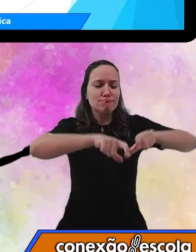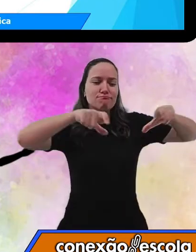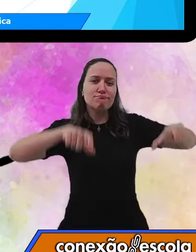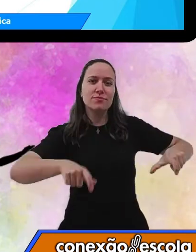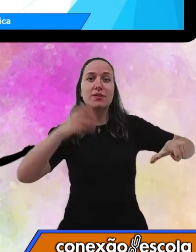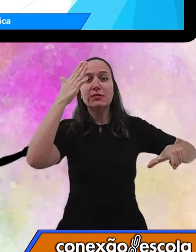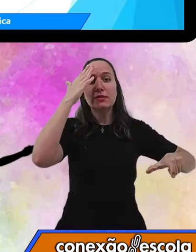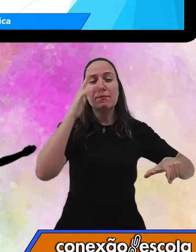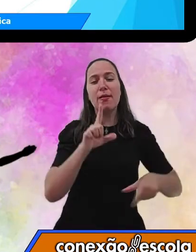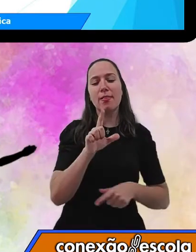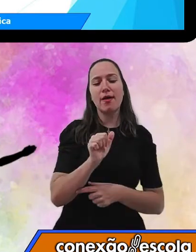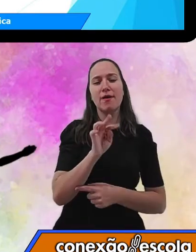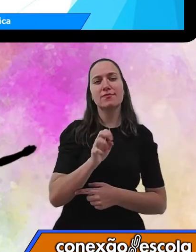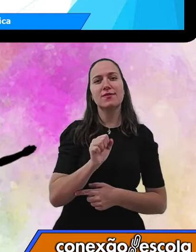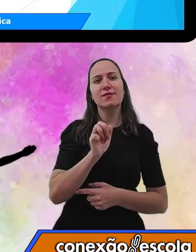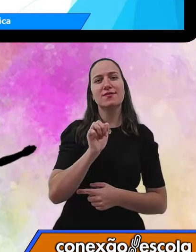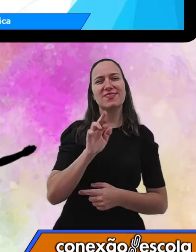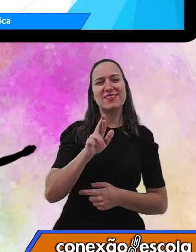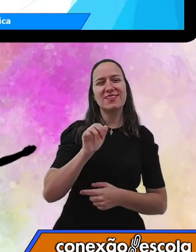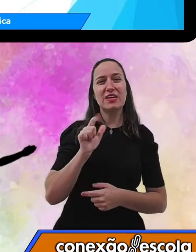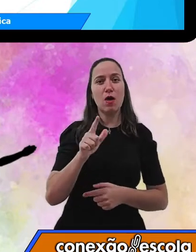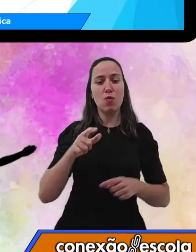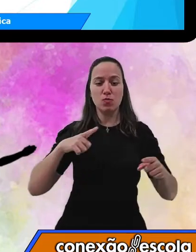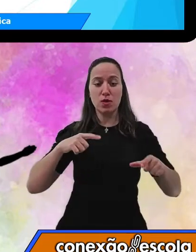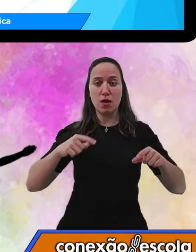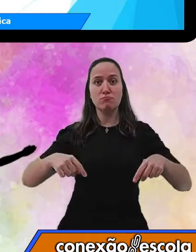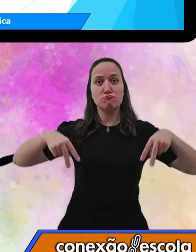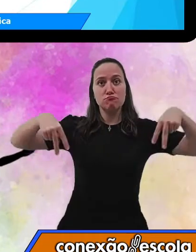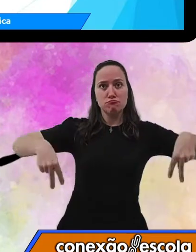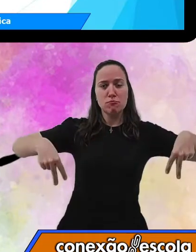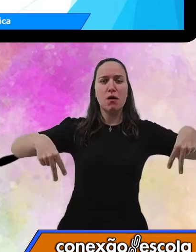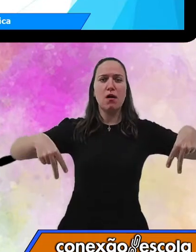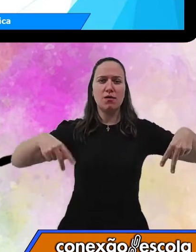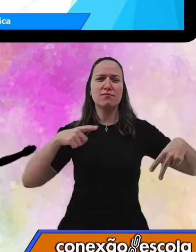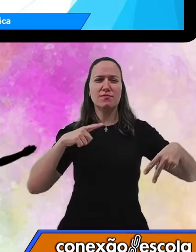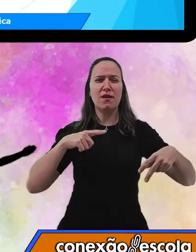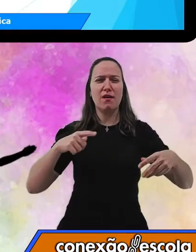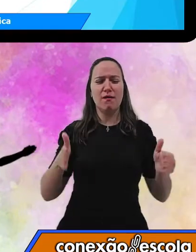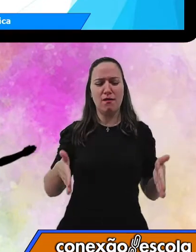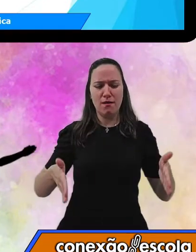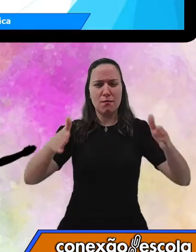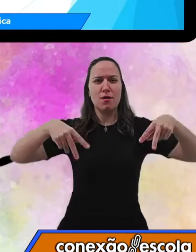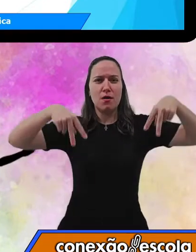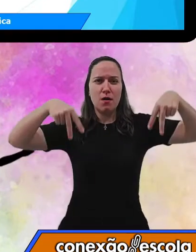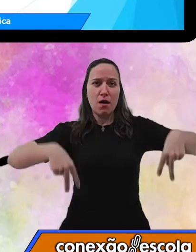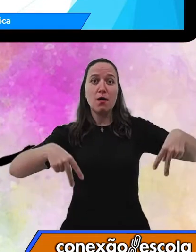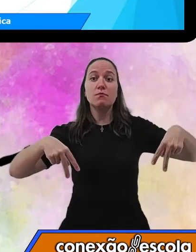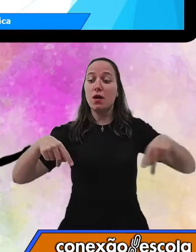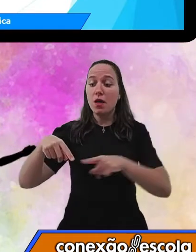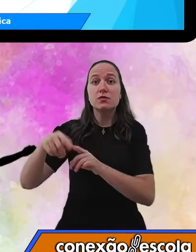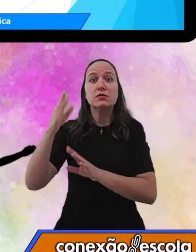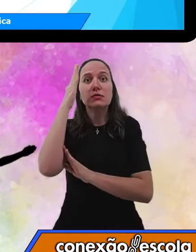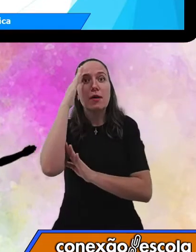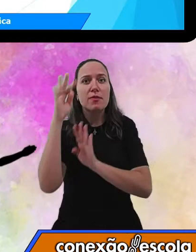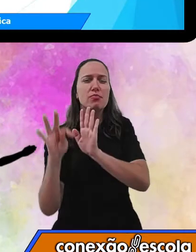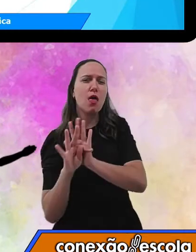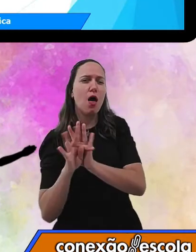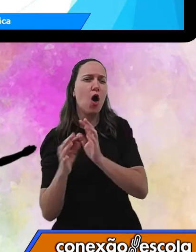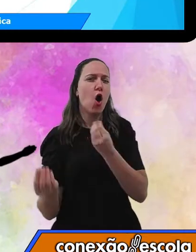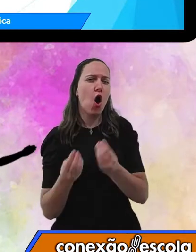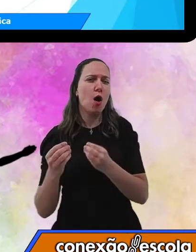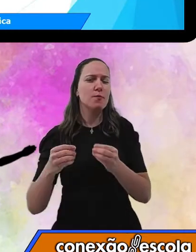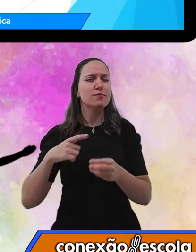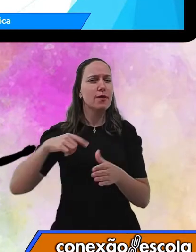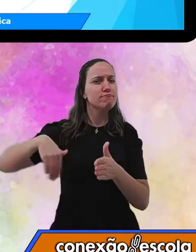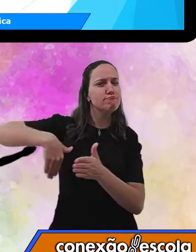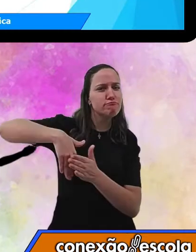do passe cruzado na área. O trabalho dele, o lateral, é fragmentado, mas depende do trabalho